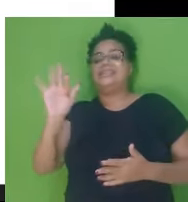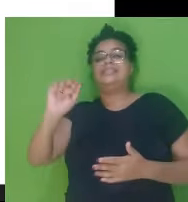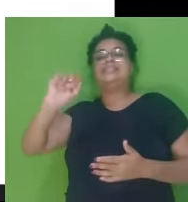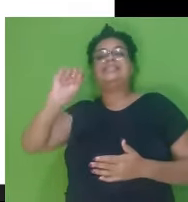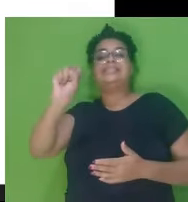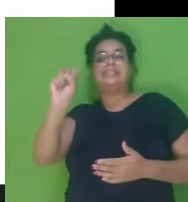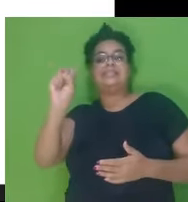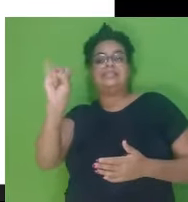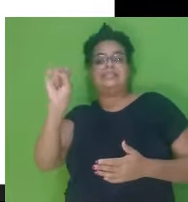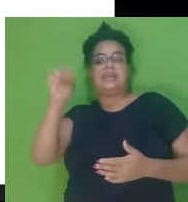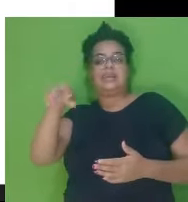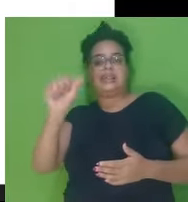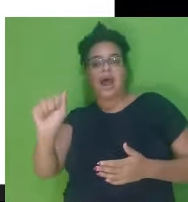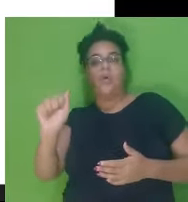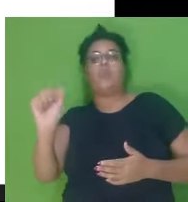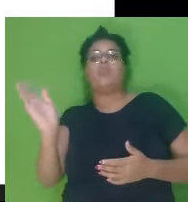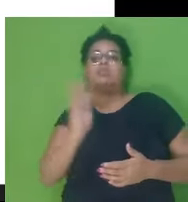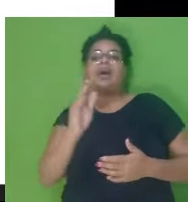dada pela função.